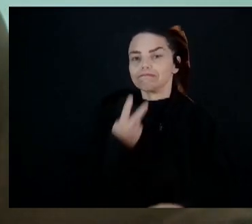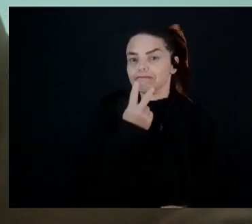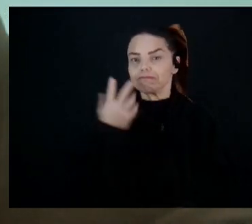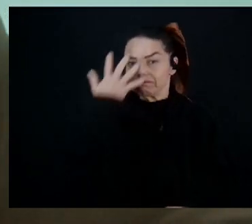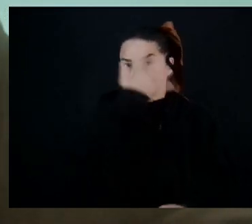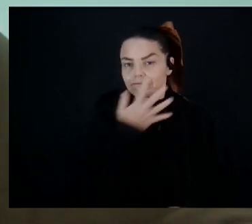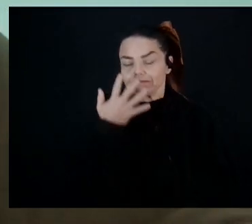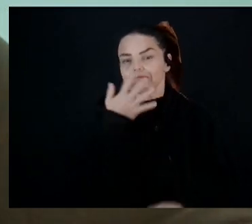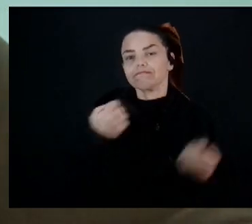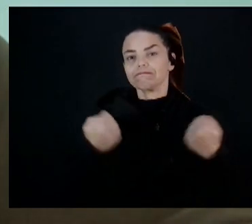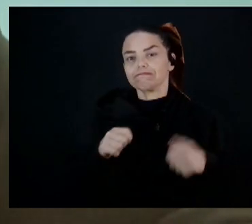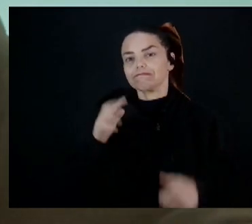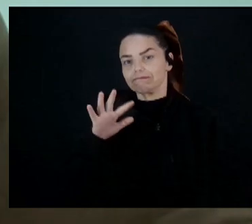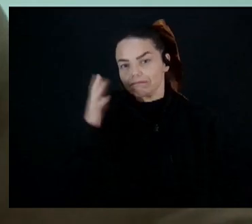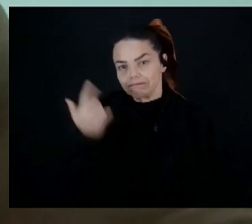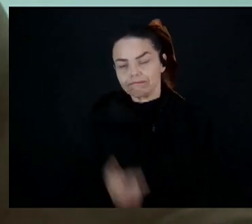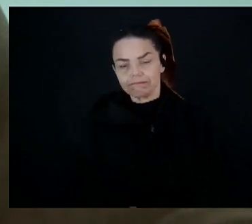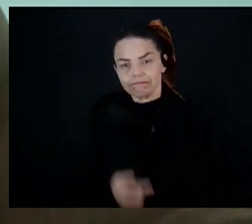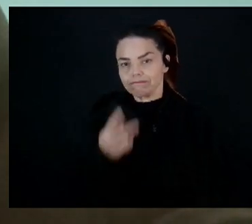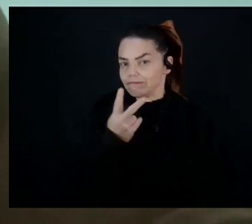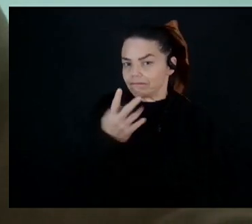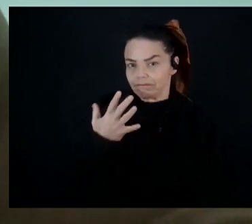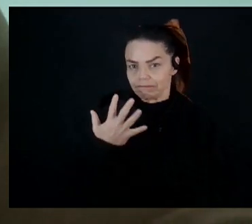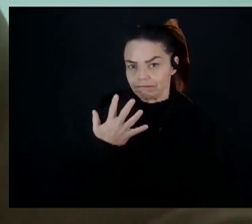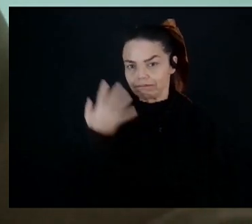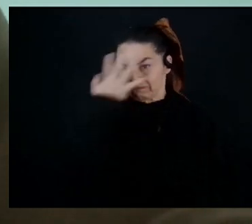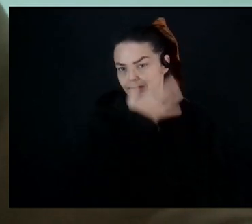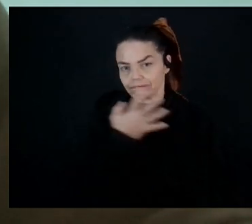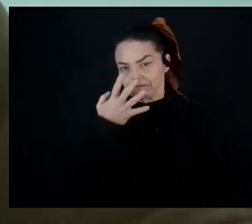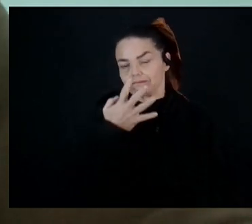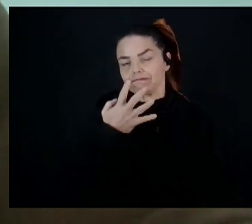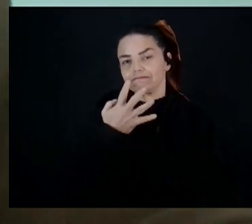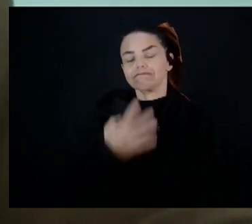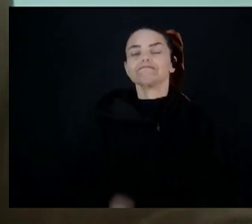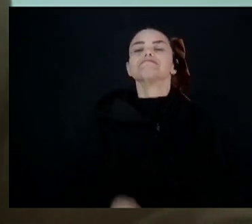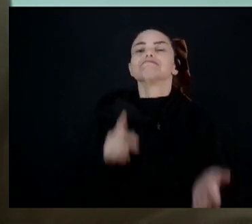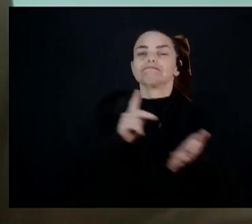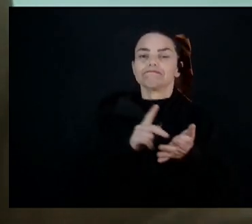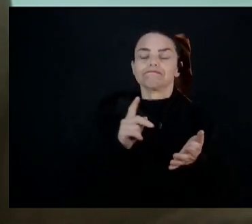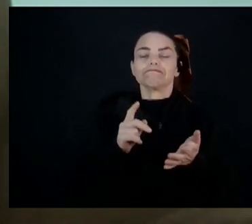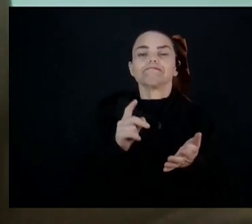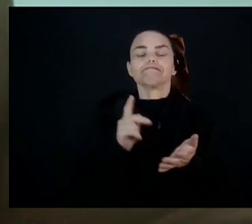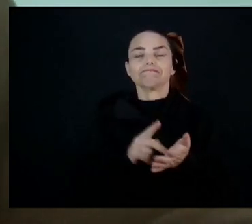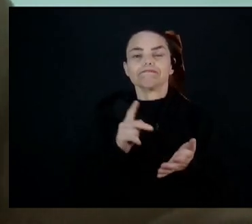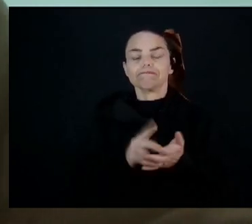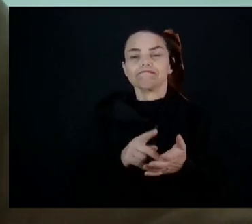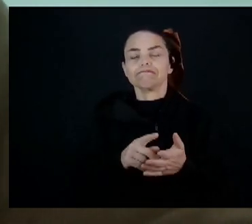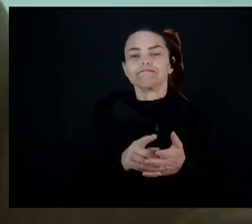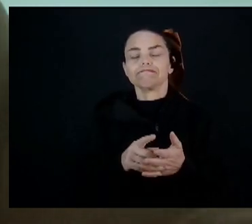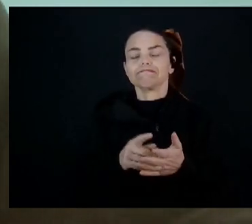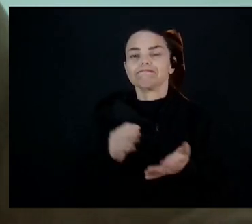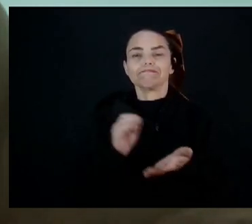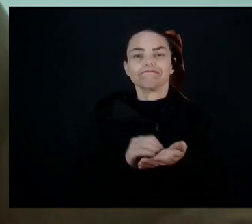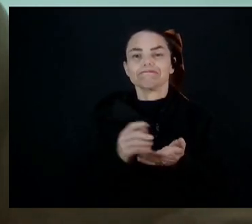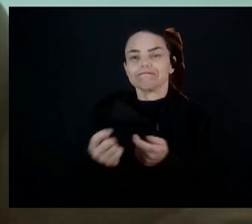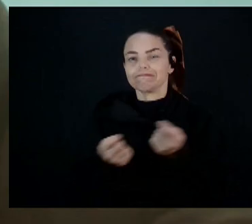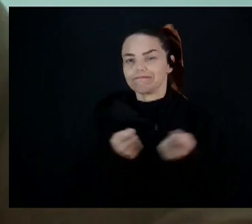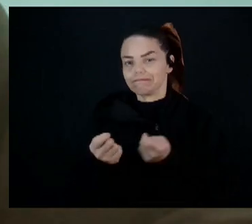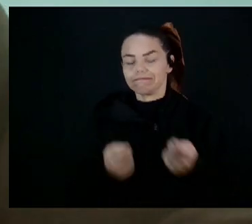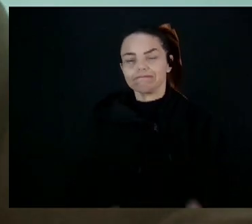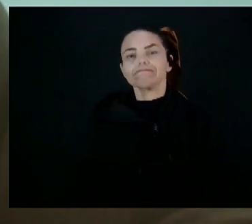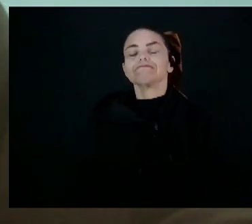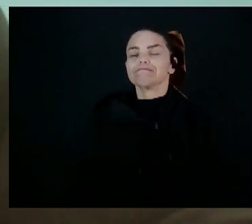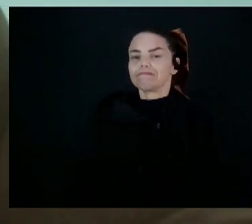eu não resolvi nas minhas 24 horas, a tendência é de que isso realmente gere um descontrole. E depois esse descontrole